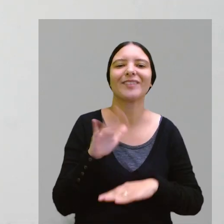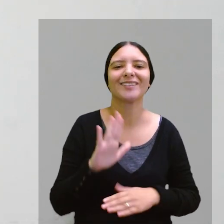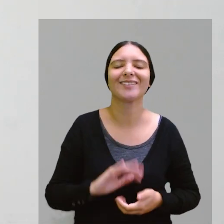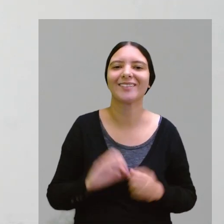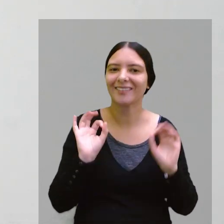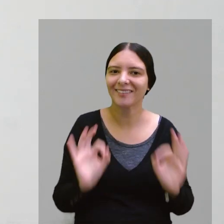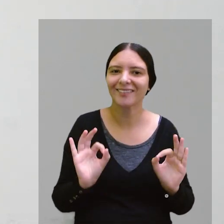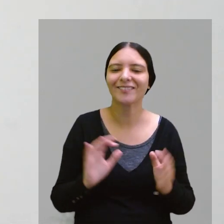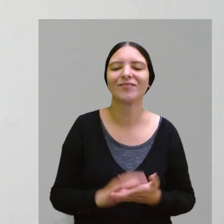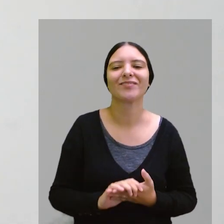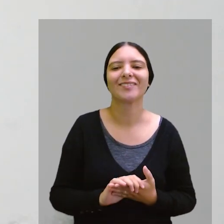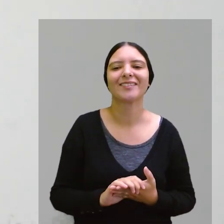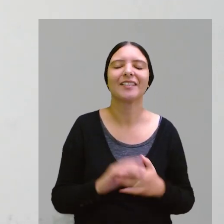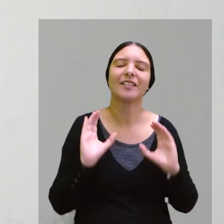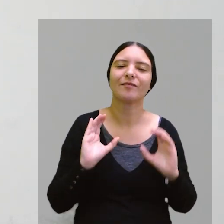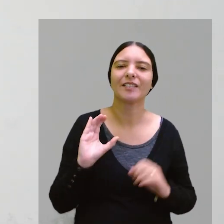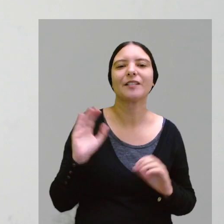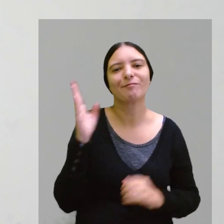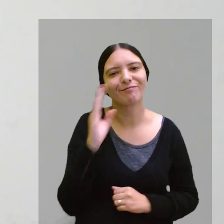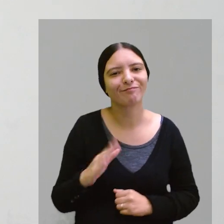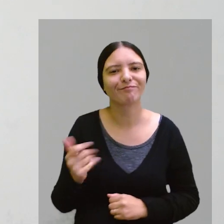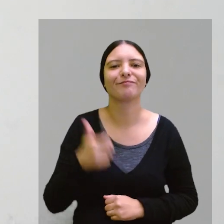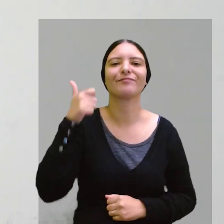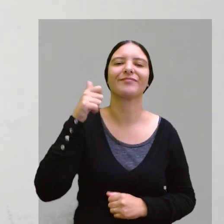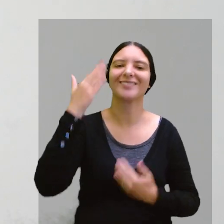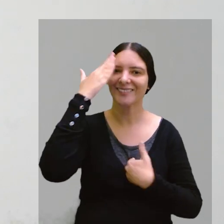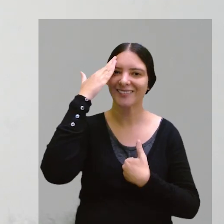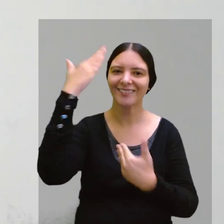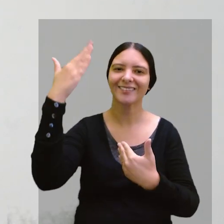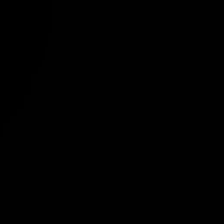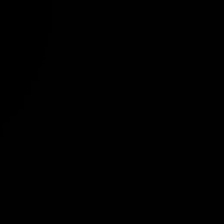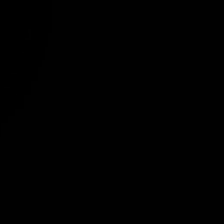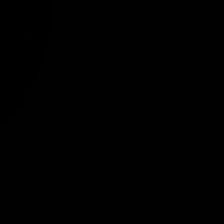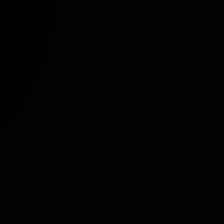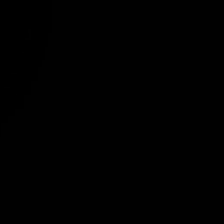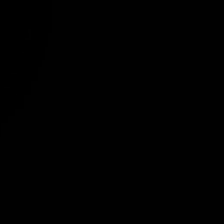com isso, certo? E muito mais cidadãos brasileiros. Muito obrigado.